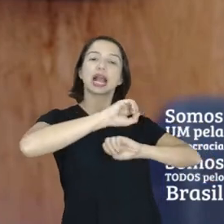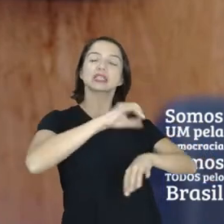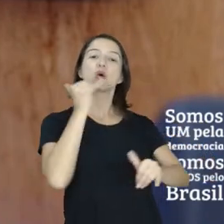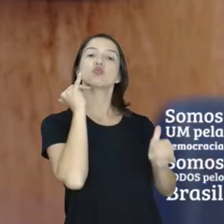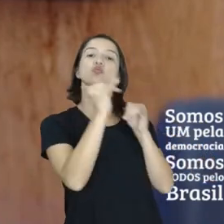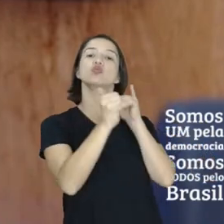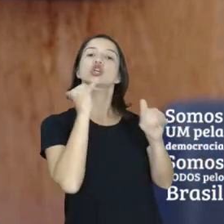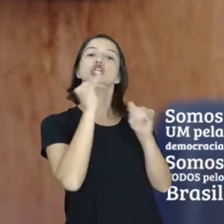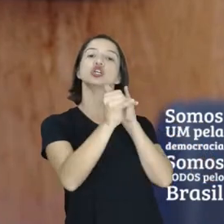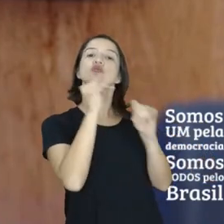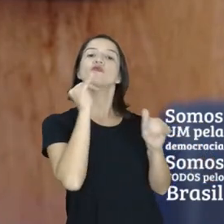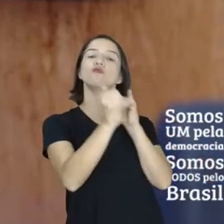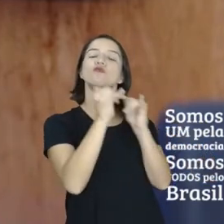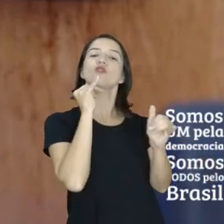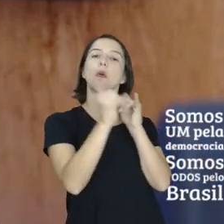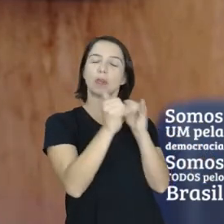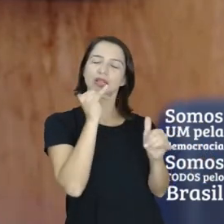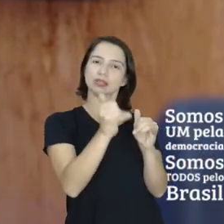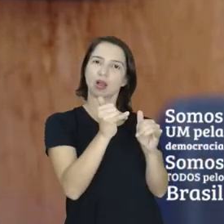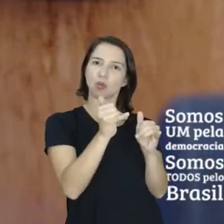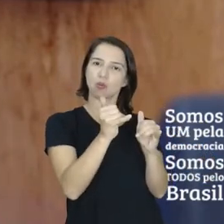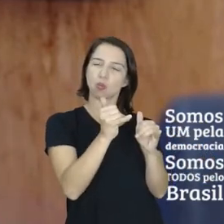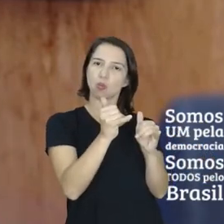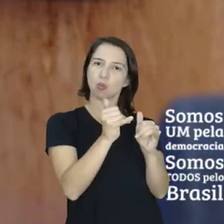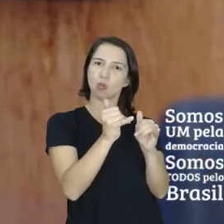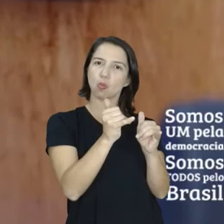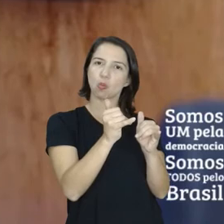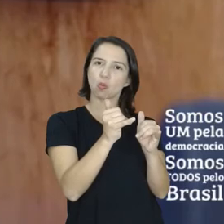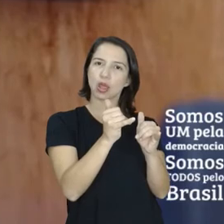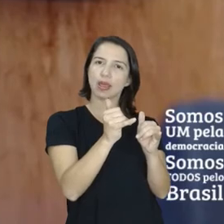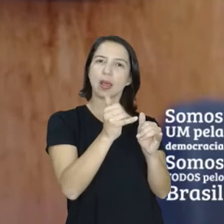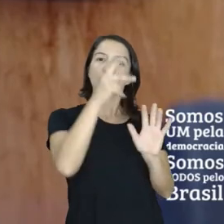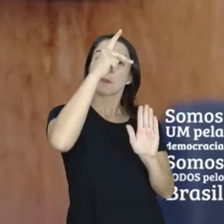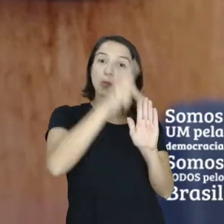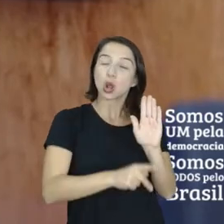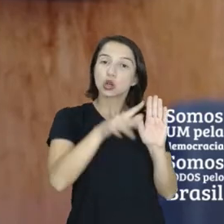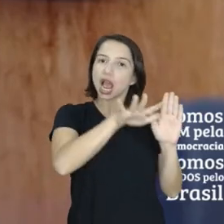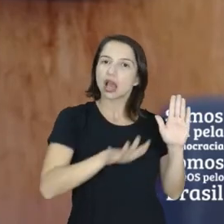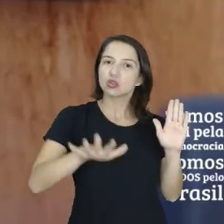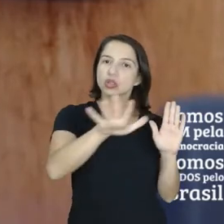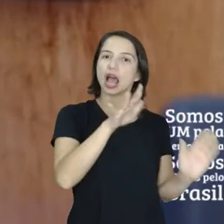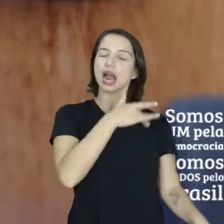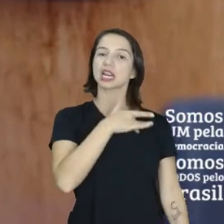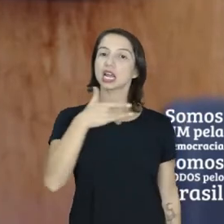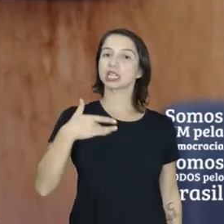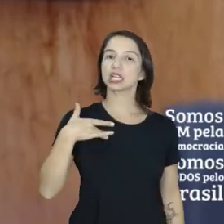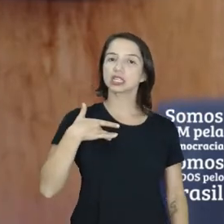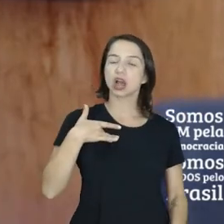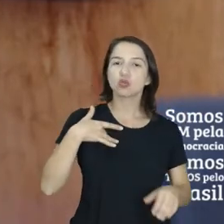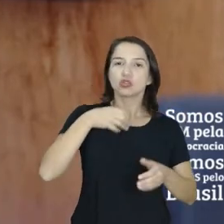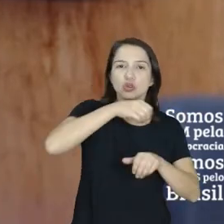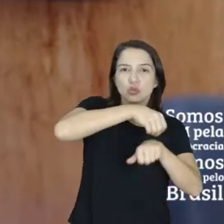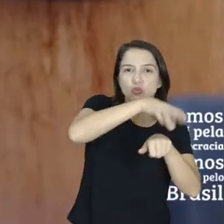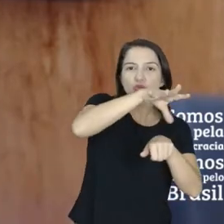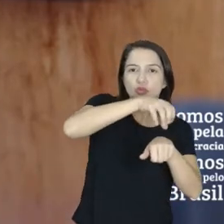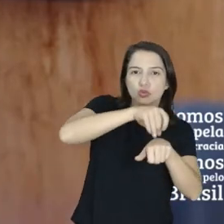anos, de repente, fica grávida. Então você levar informação e oferecer,